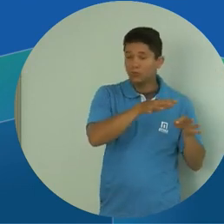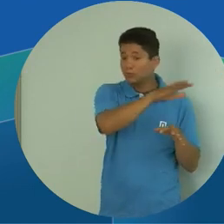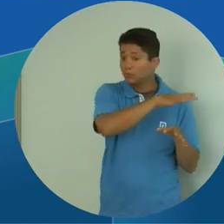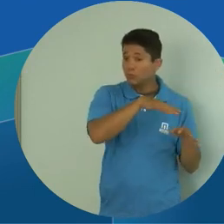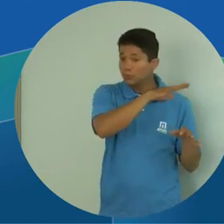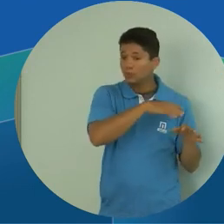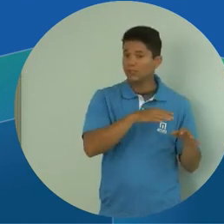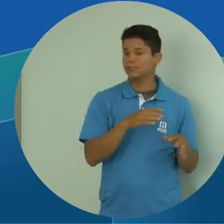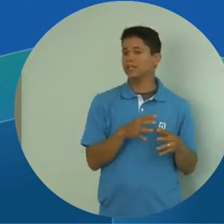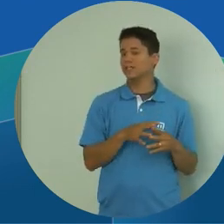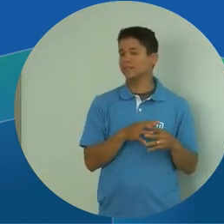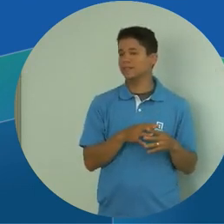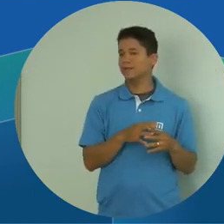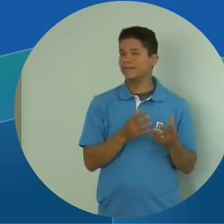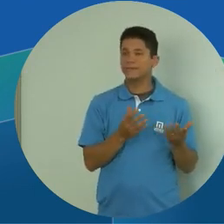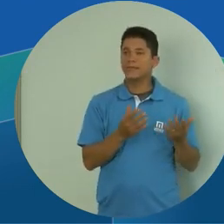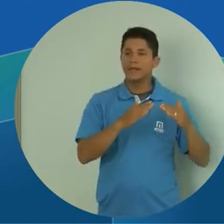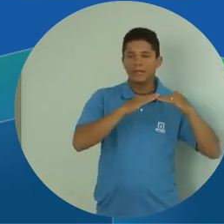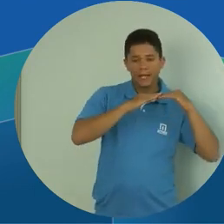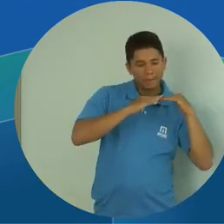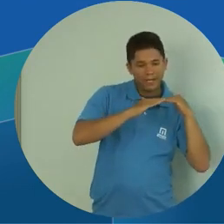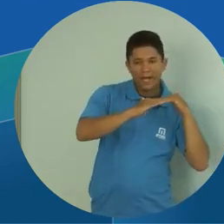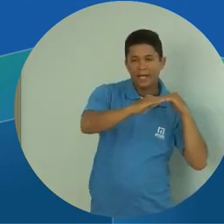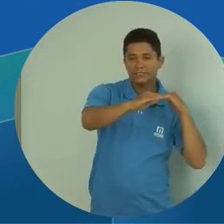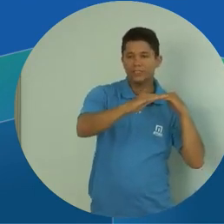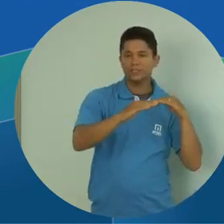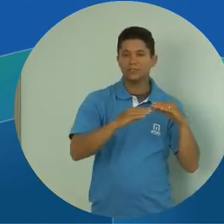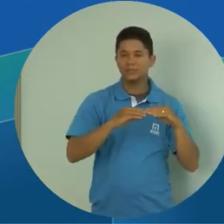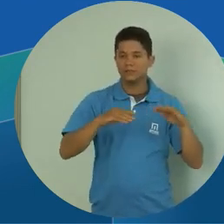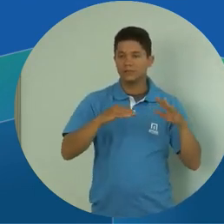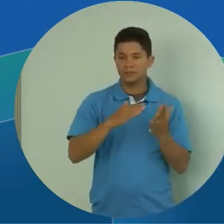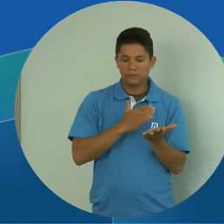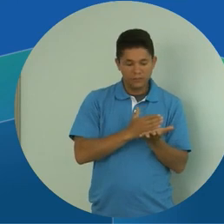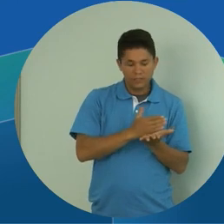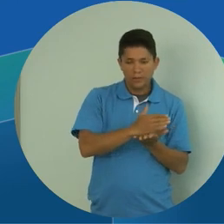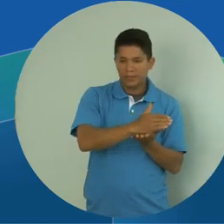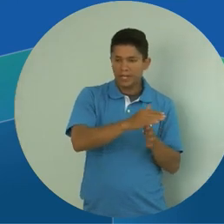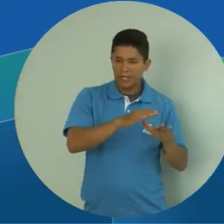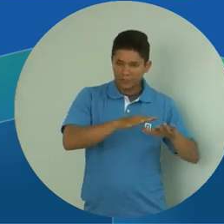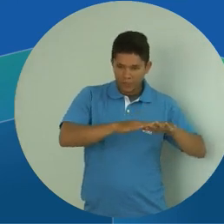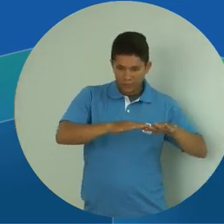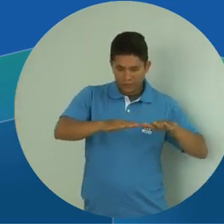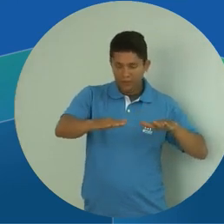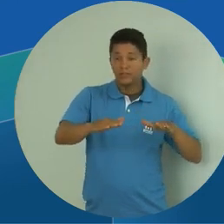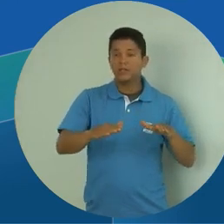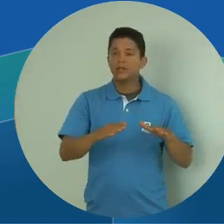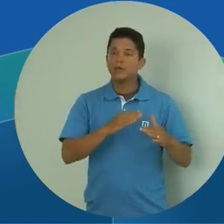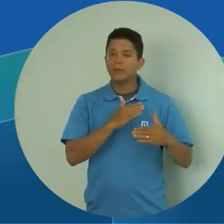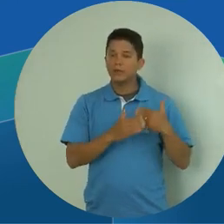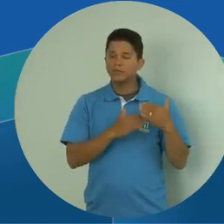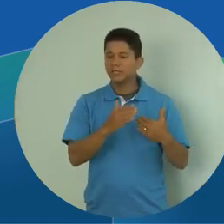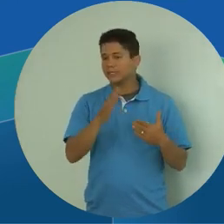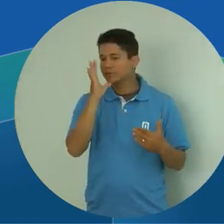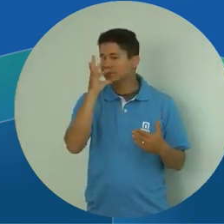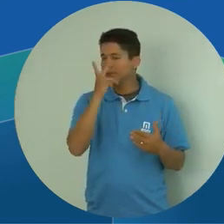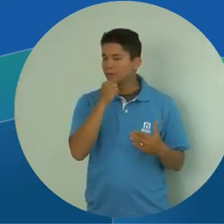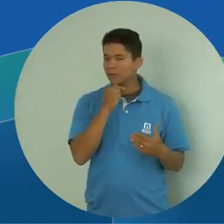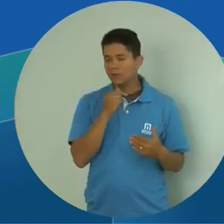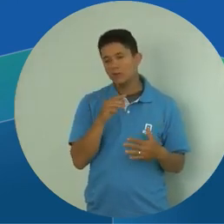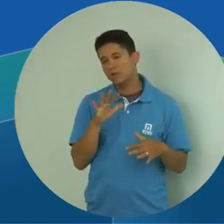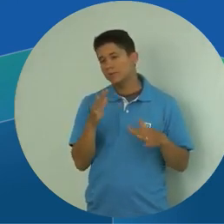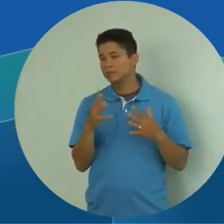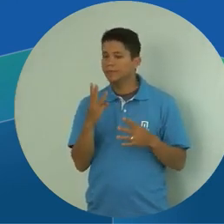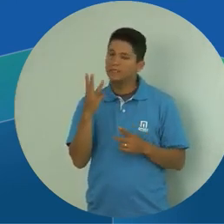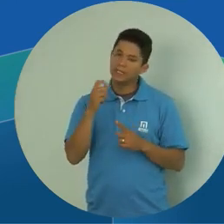área, fizemos terraplanagem. E o processo demorou ali uns